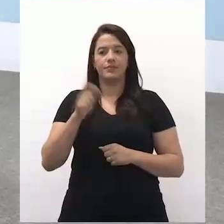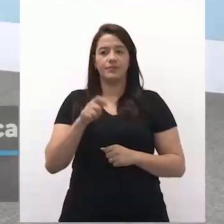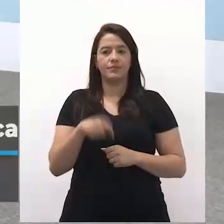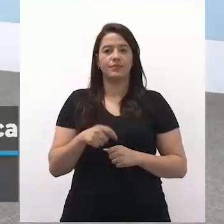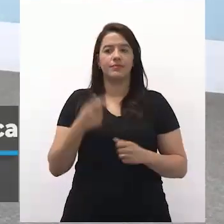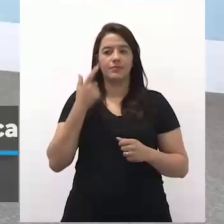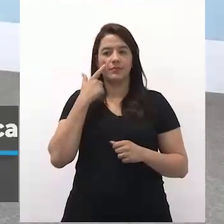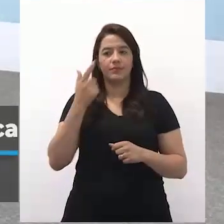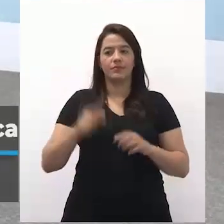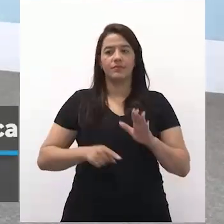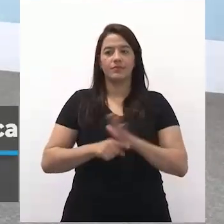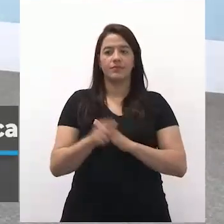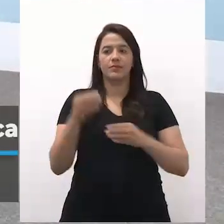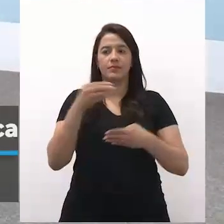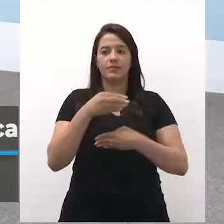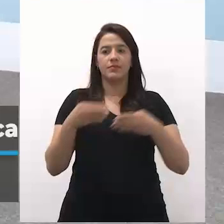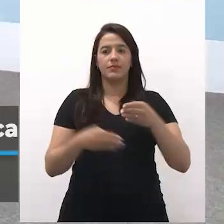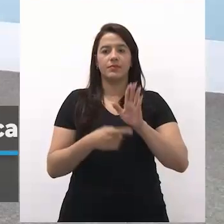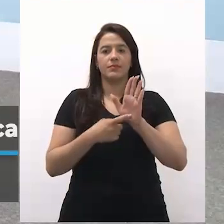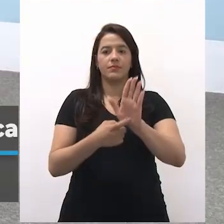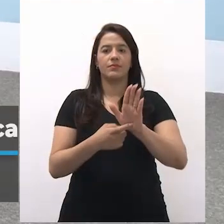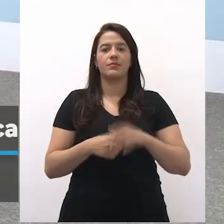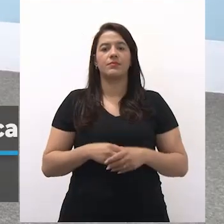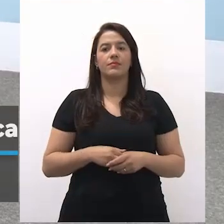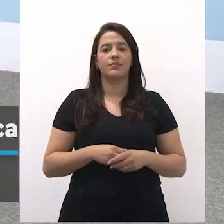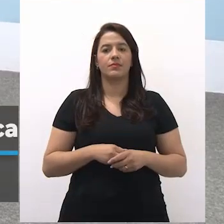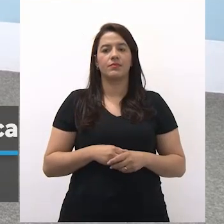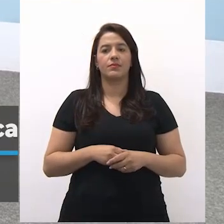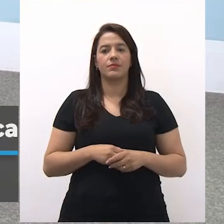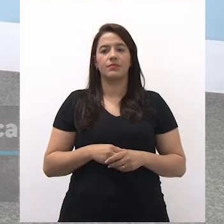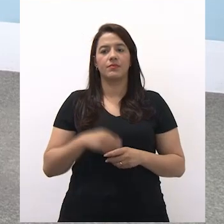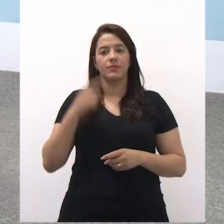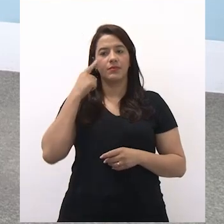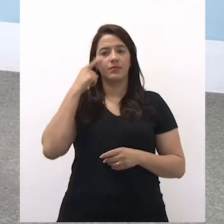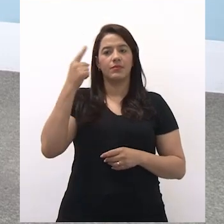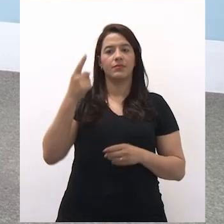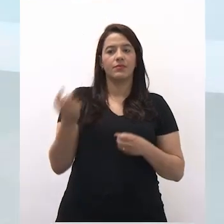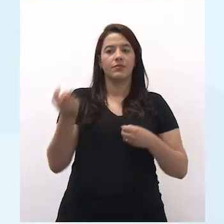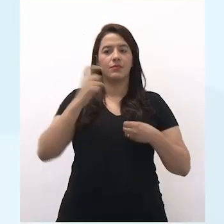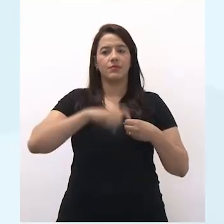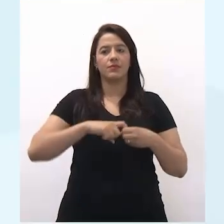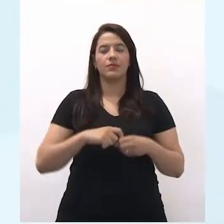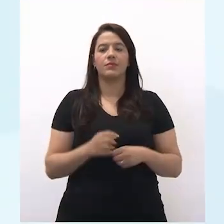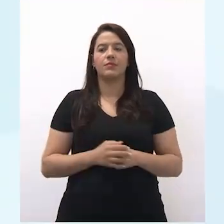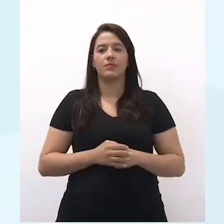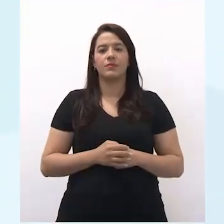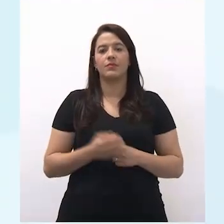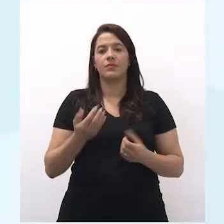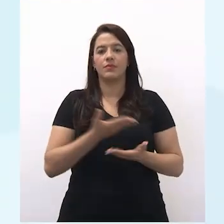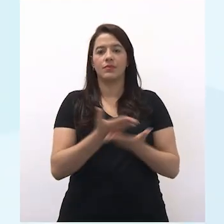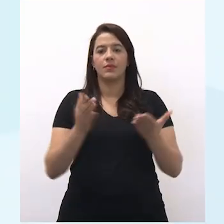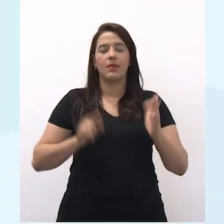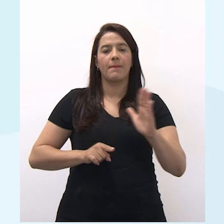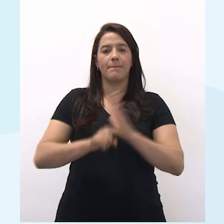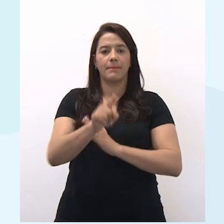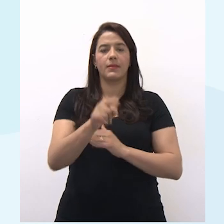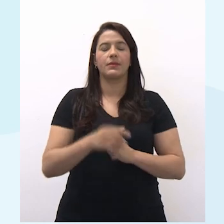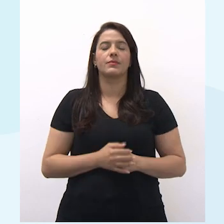Então, vamos lá, revisitando o nosso diário de bordo e com a